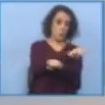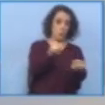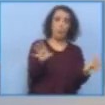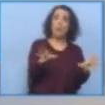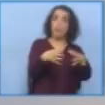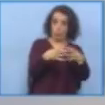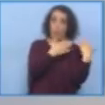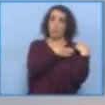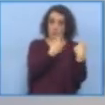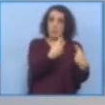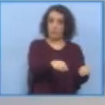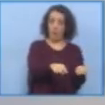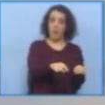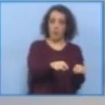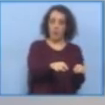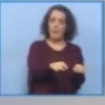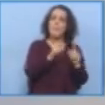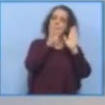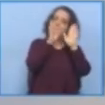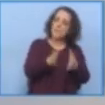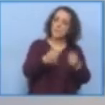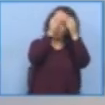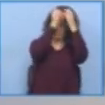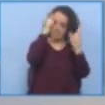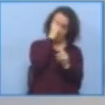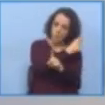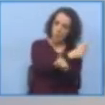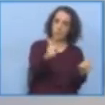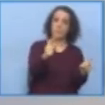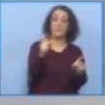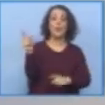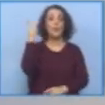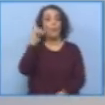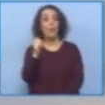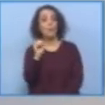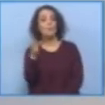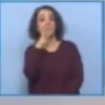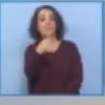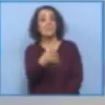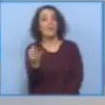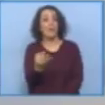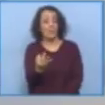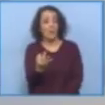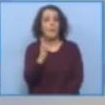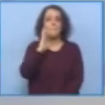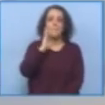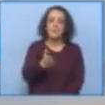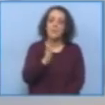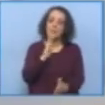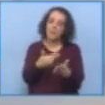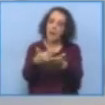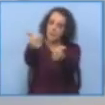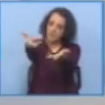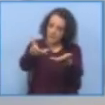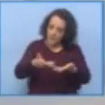responsabilidade, ter essa noção e, como dizia o Padre Luís, no fundo, acolher, encaminhar e ajudar a